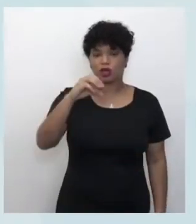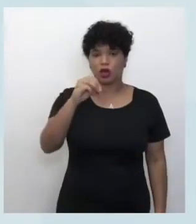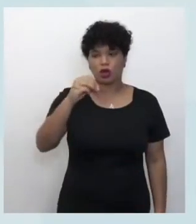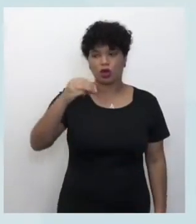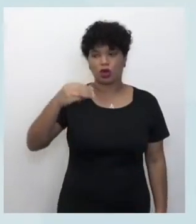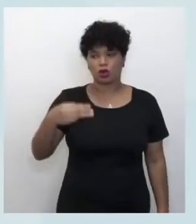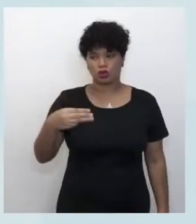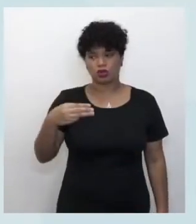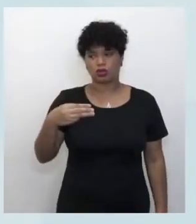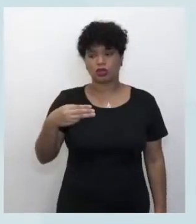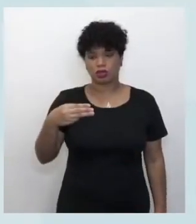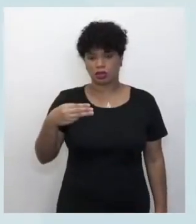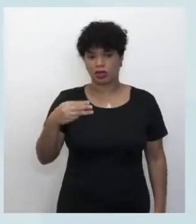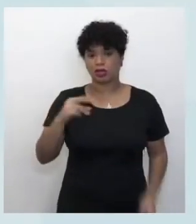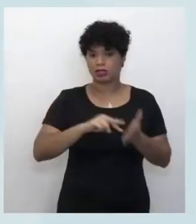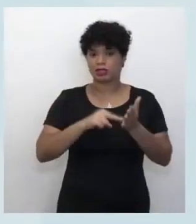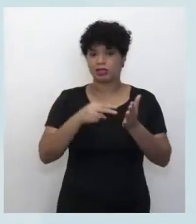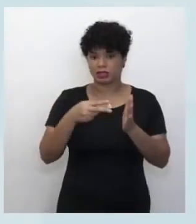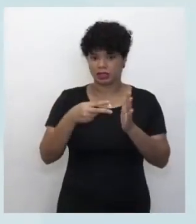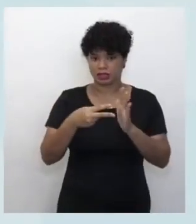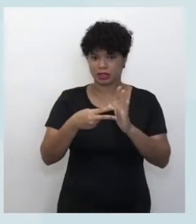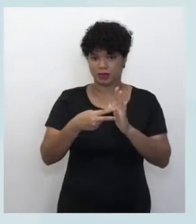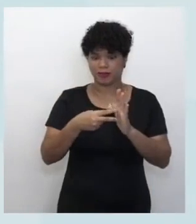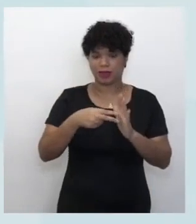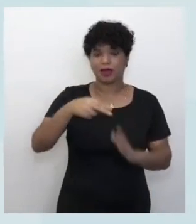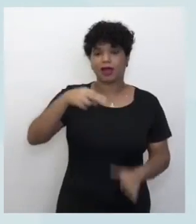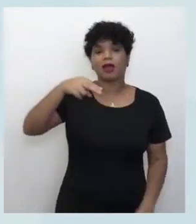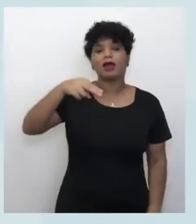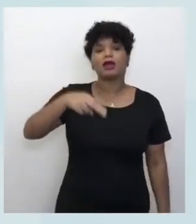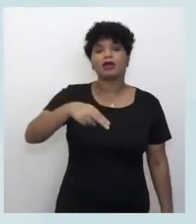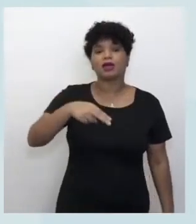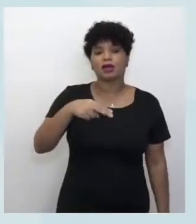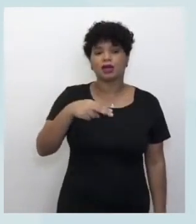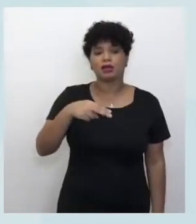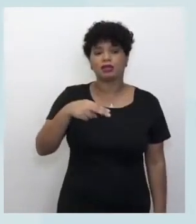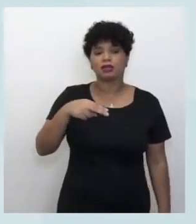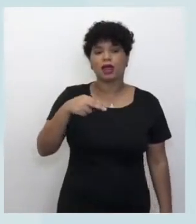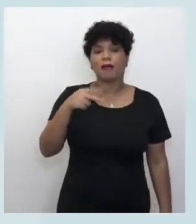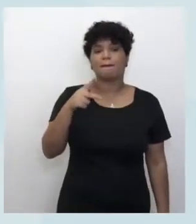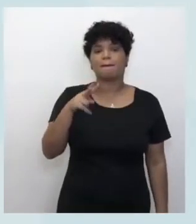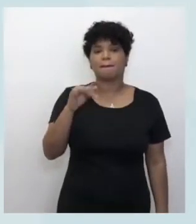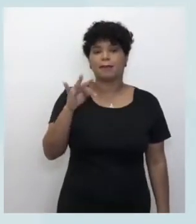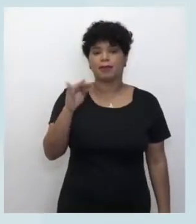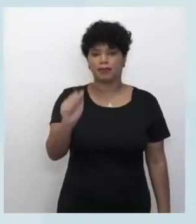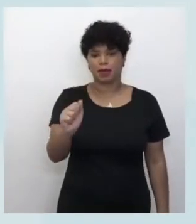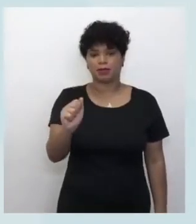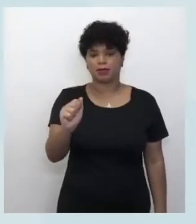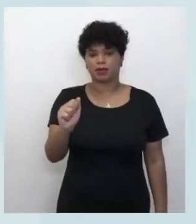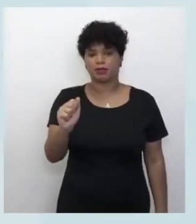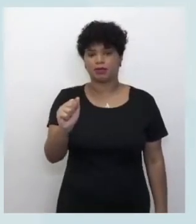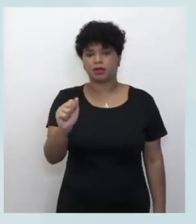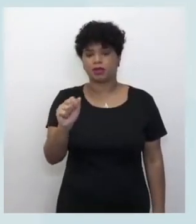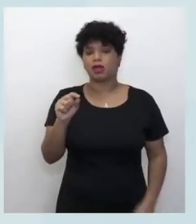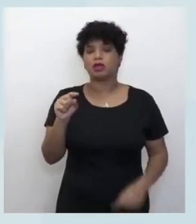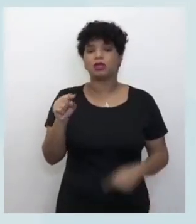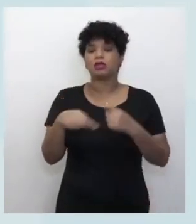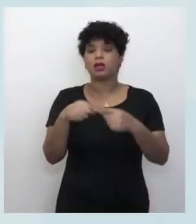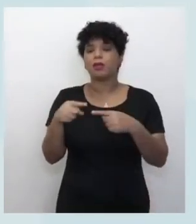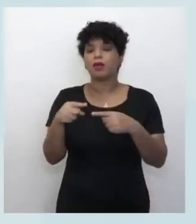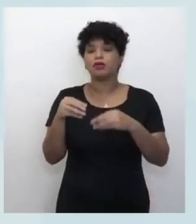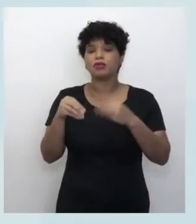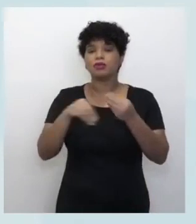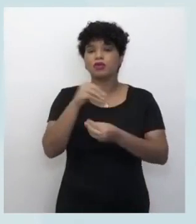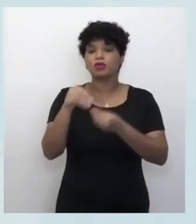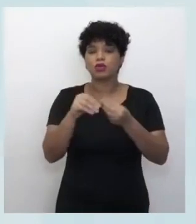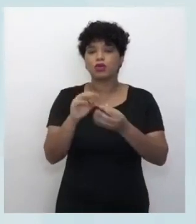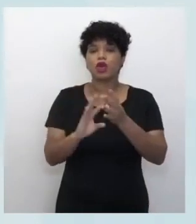AgNO3, certo? Ocorreu uma reação química entre os dois e produziu o que? Prata,